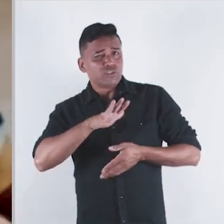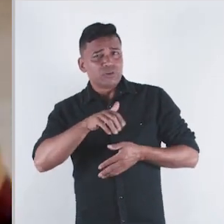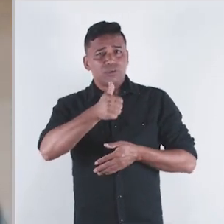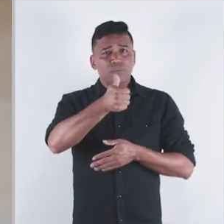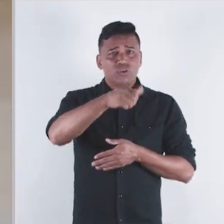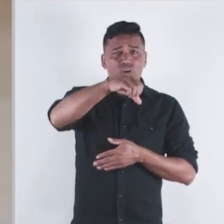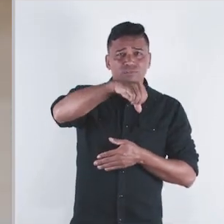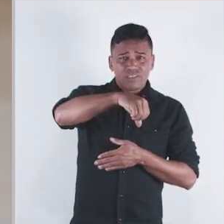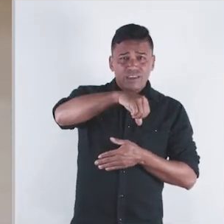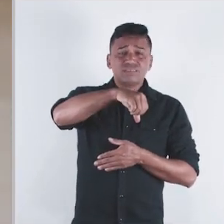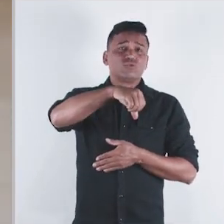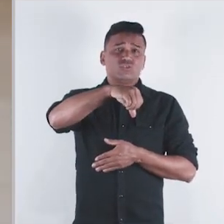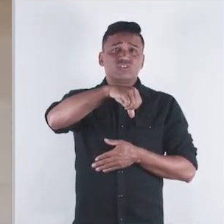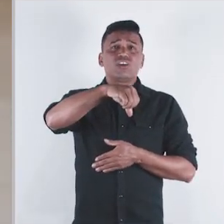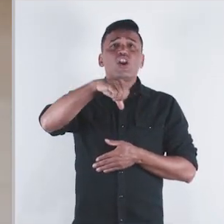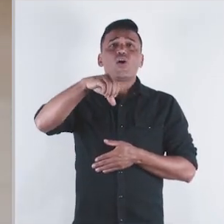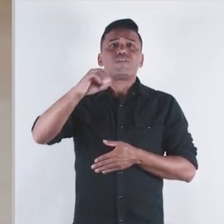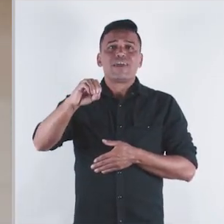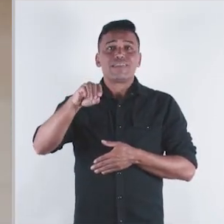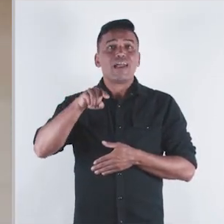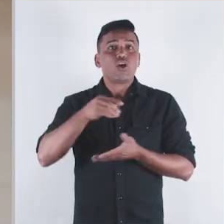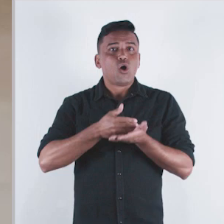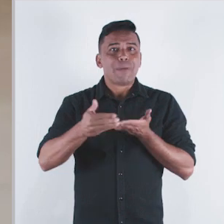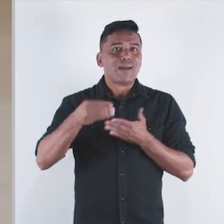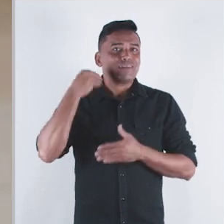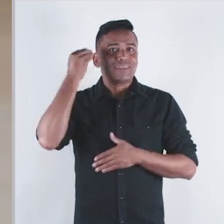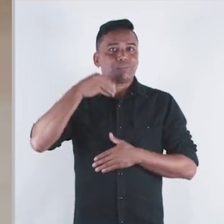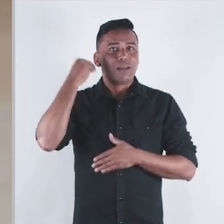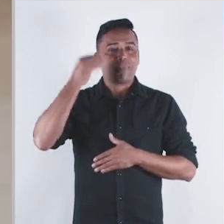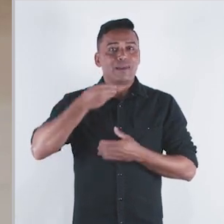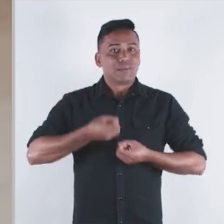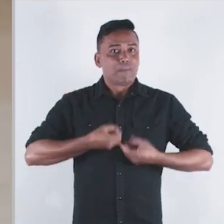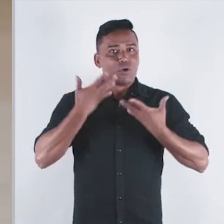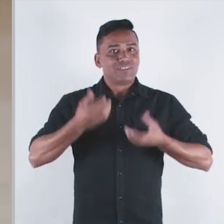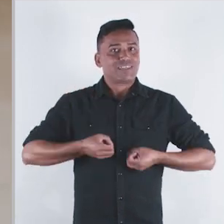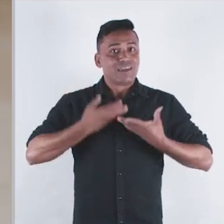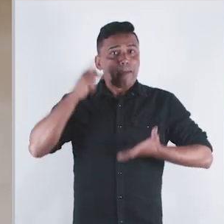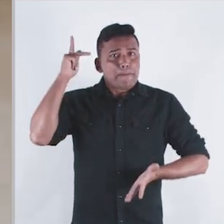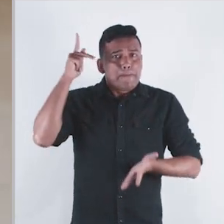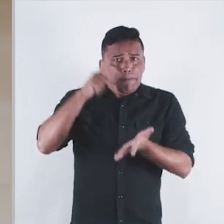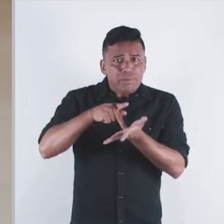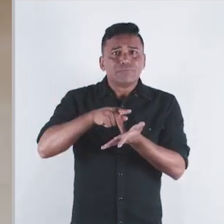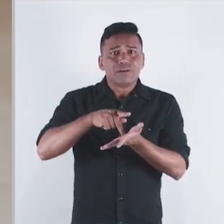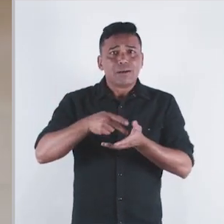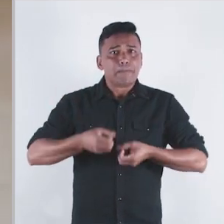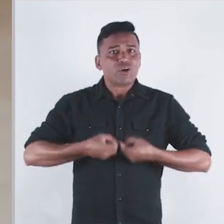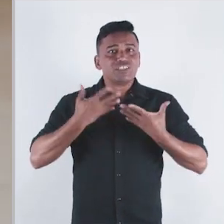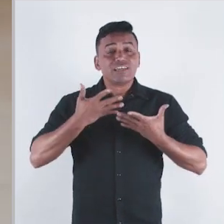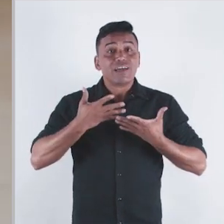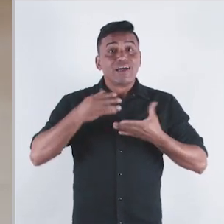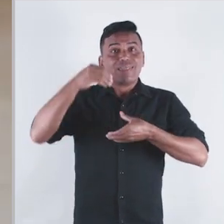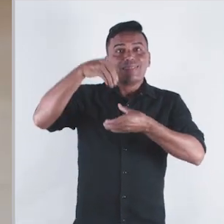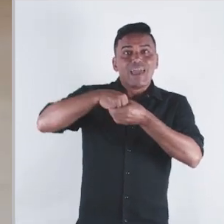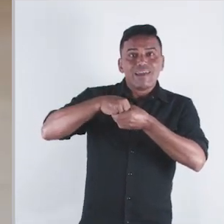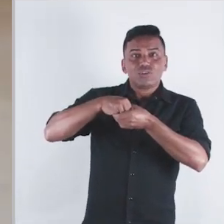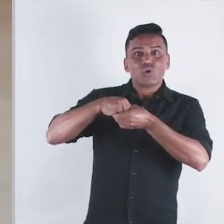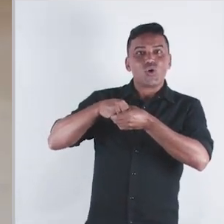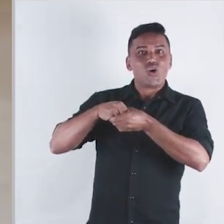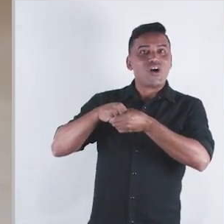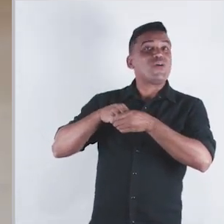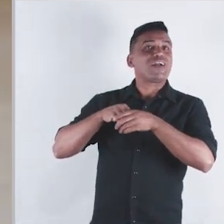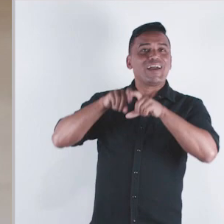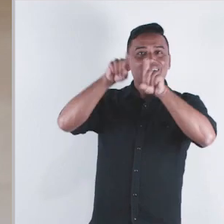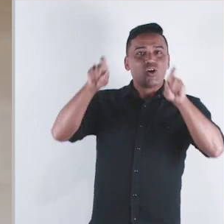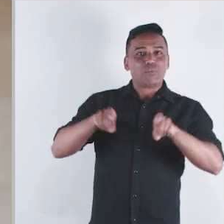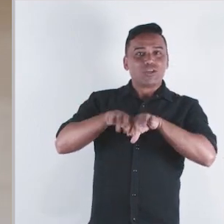a fazer experimentos de poesia concreta no ambiente digital, né? E